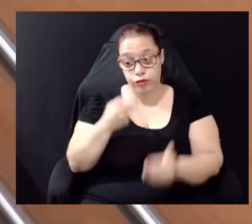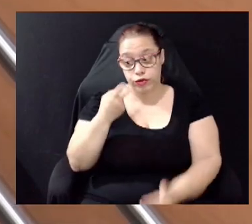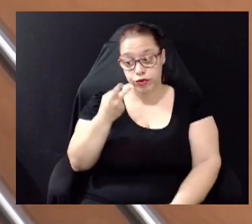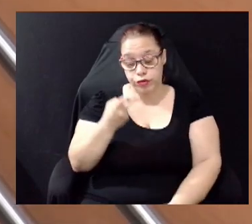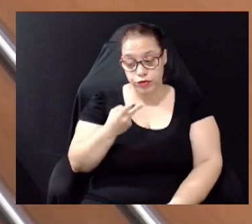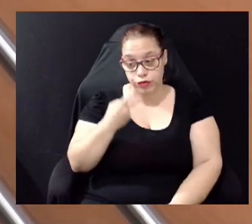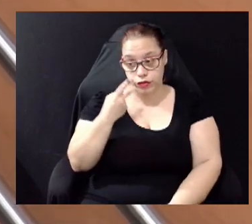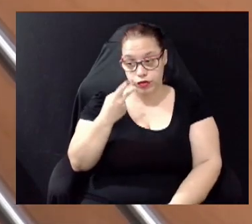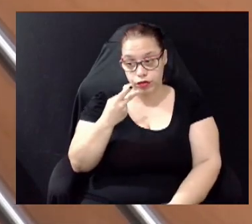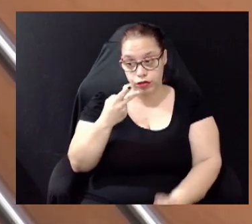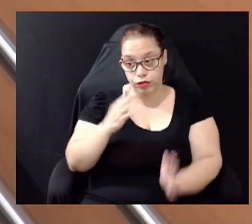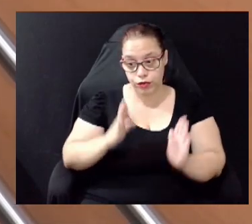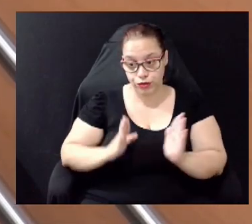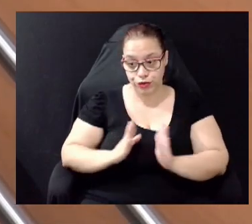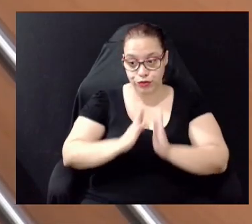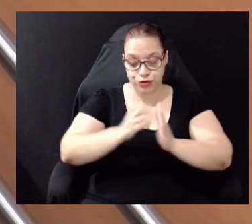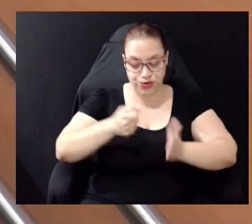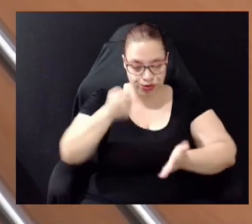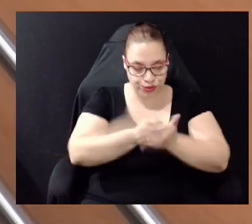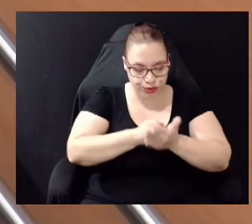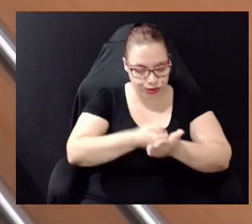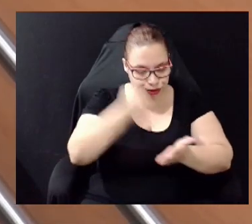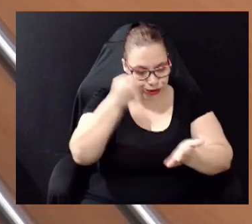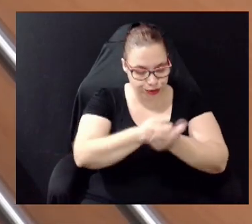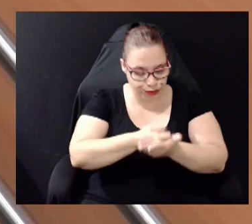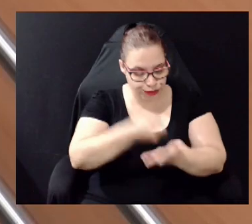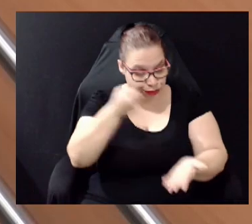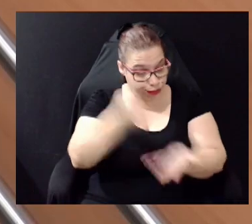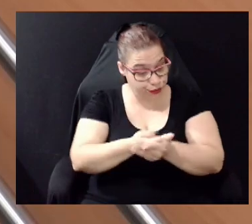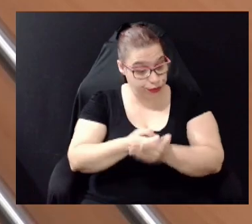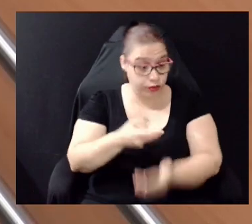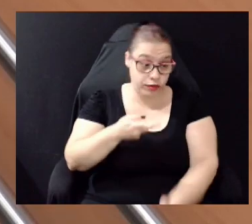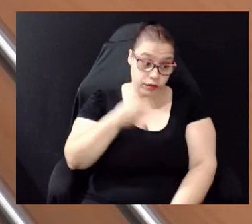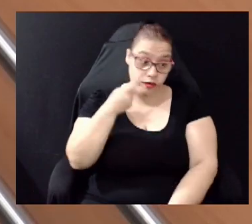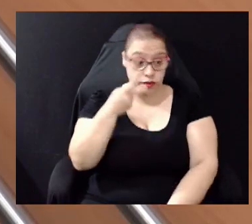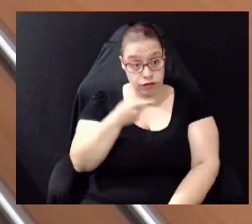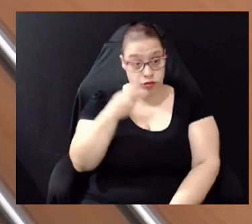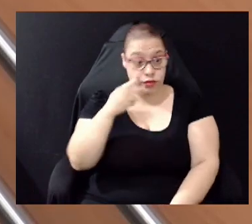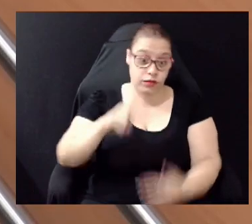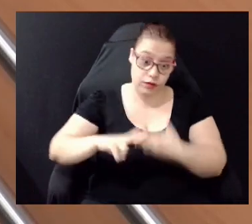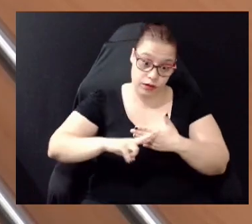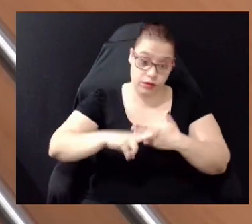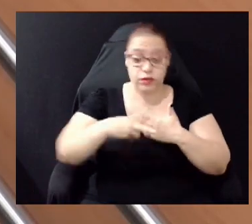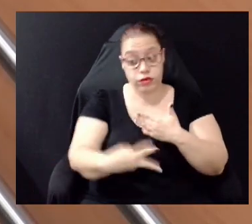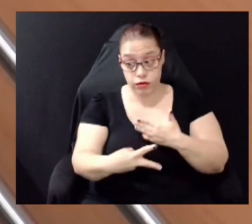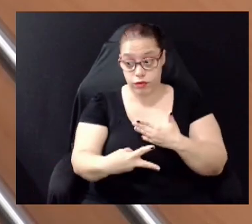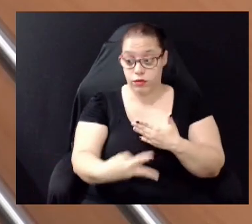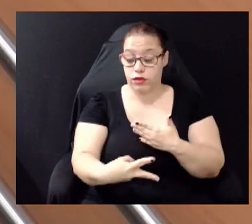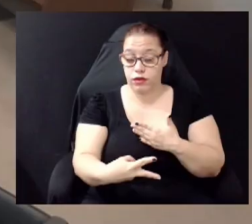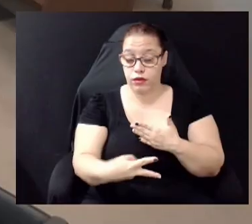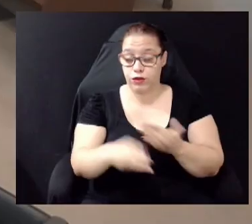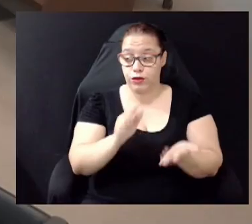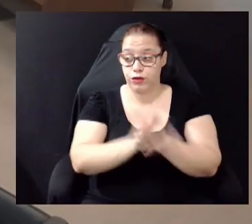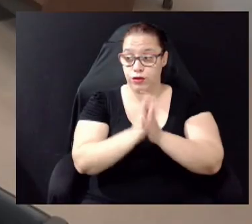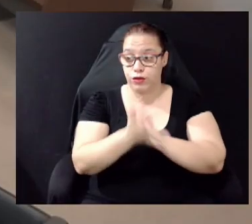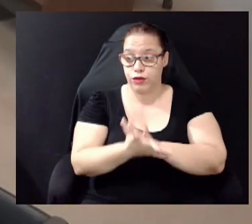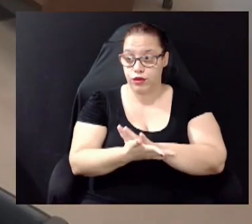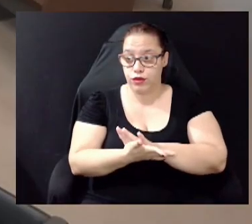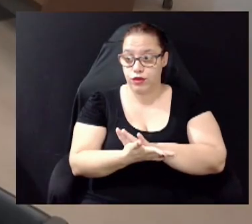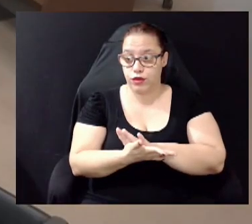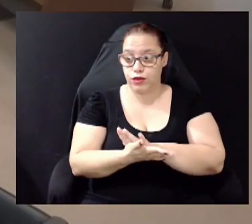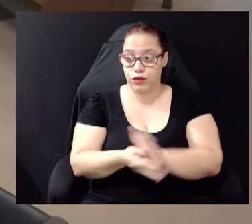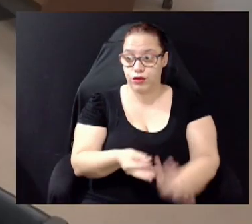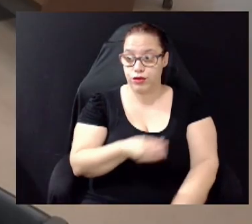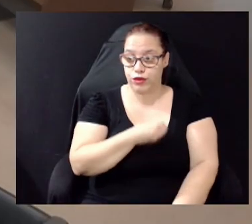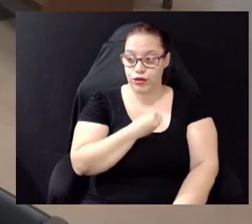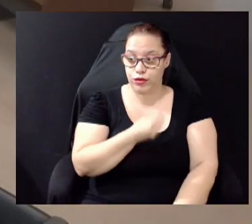de resistência, seja quando a gente está falando nos impactos da destruição da vida que está caminhando